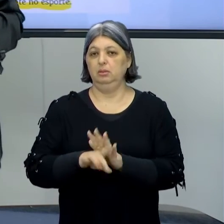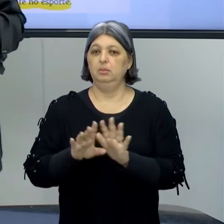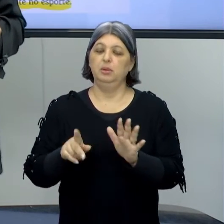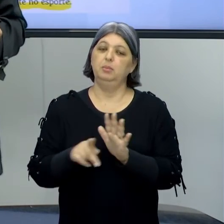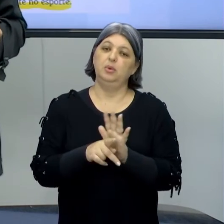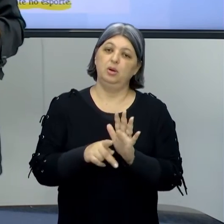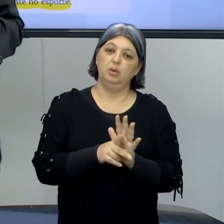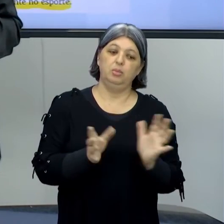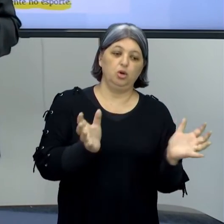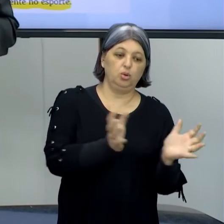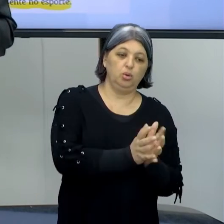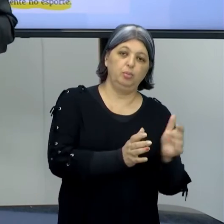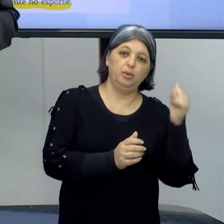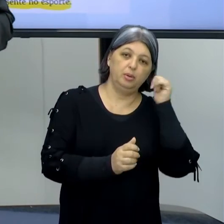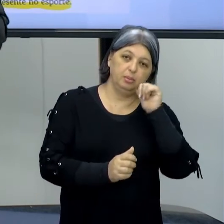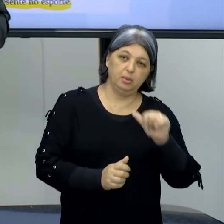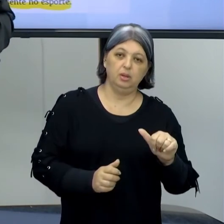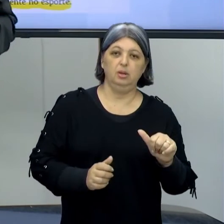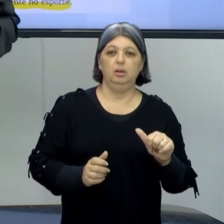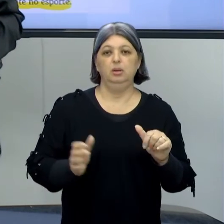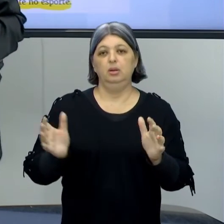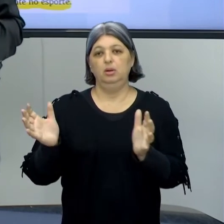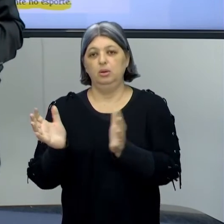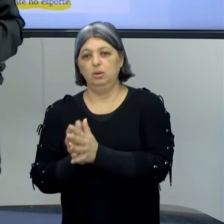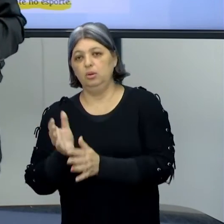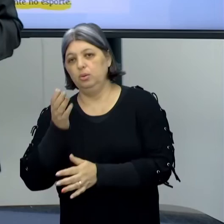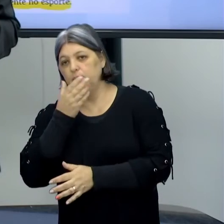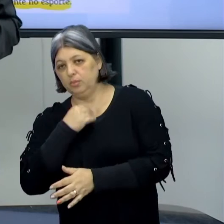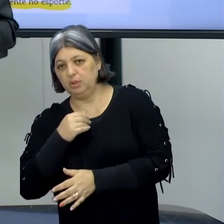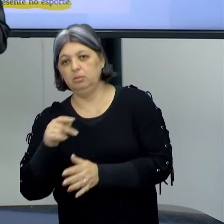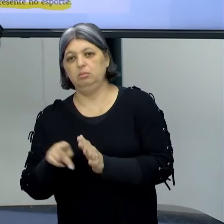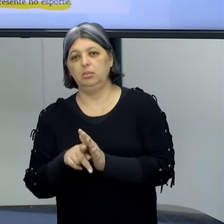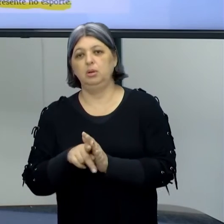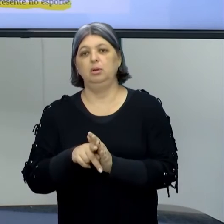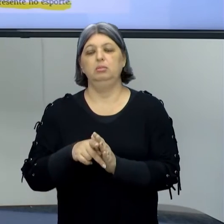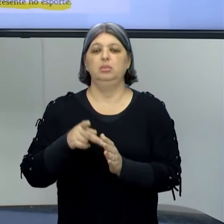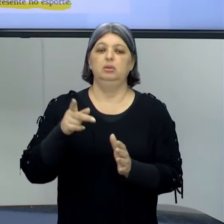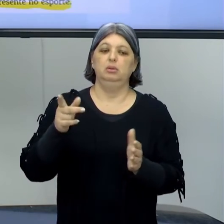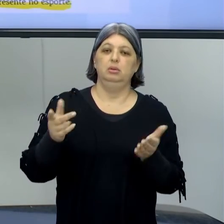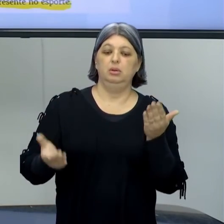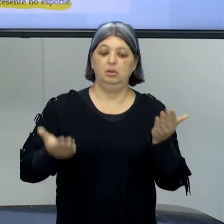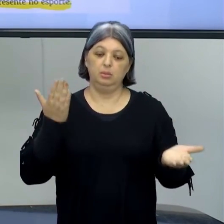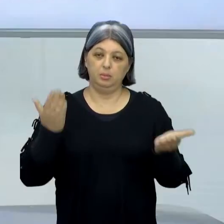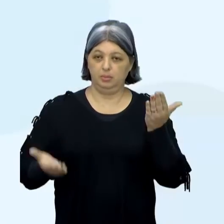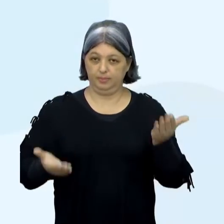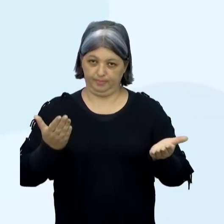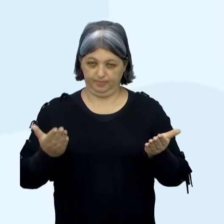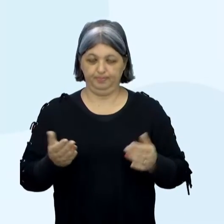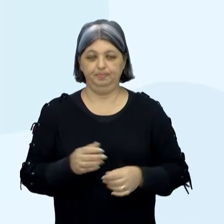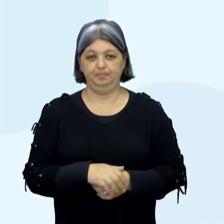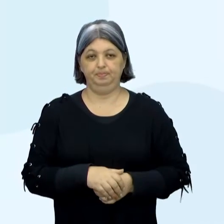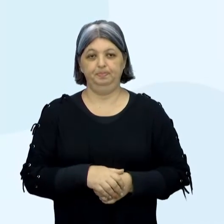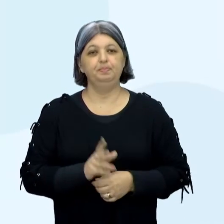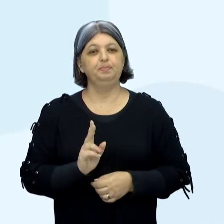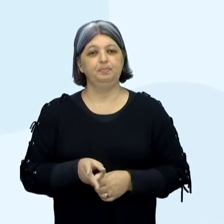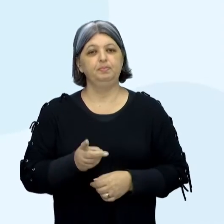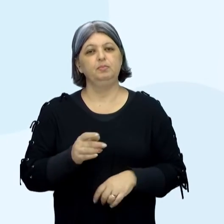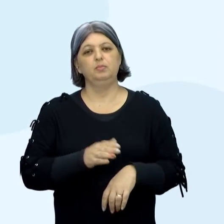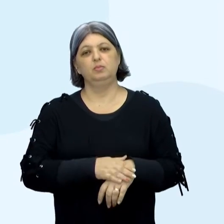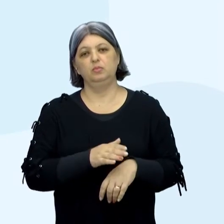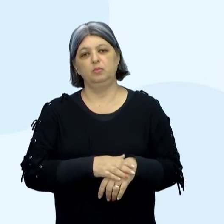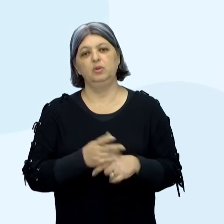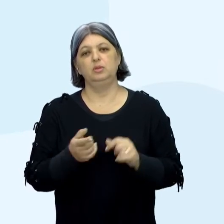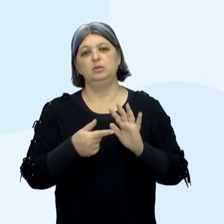modalidades femininas comparados aí às modalidades masculinas. Vamos continuar aqui? E fazendo